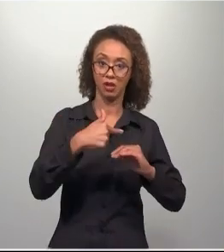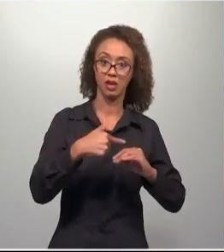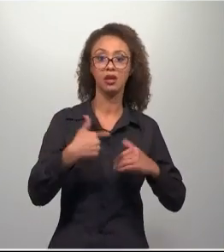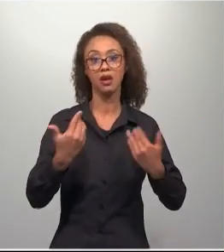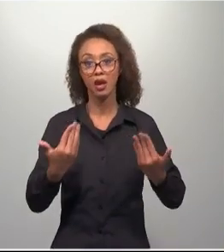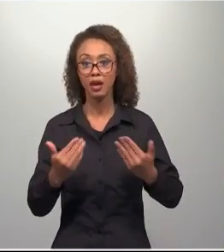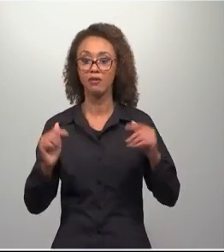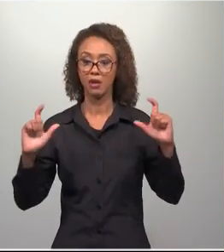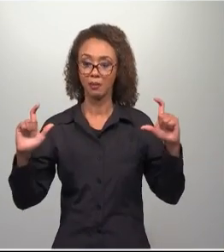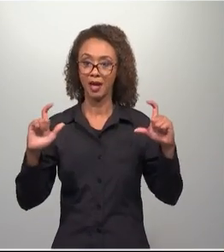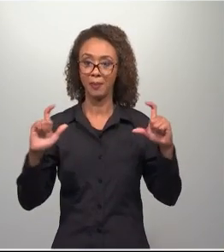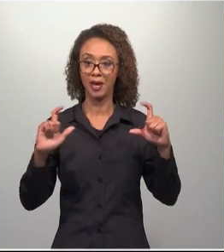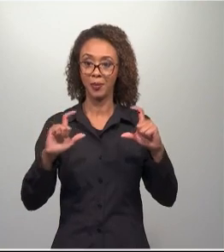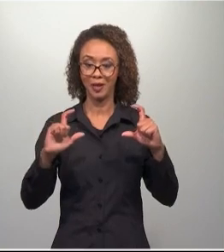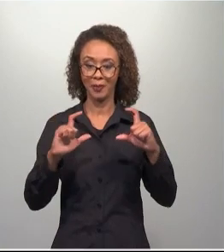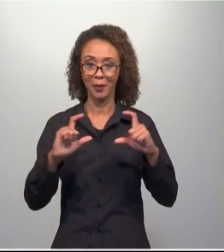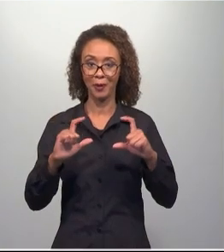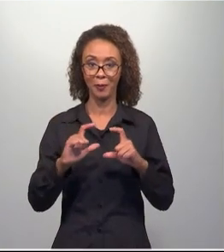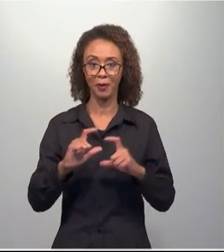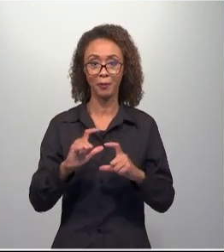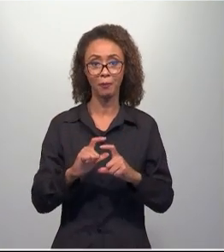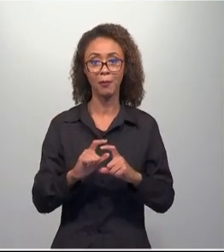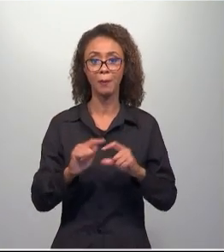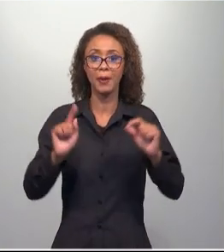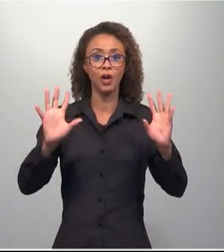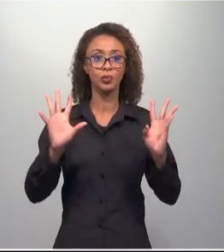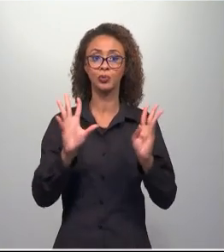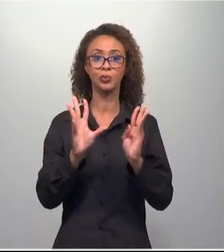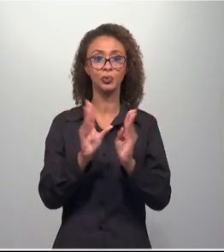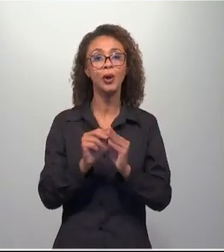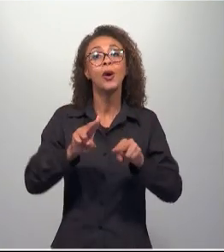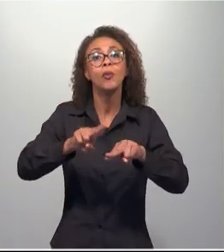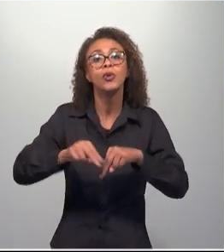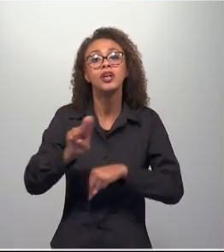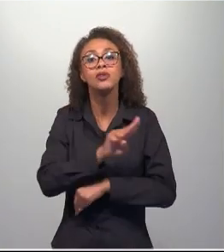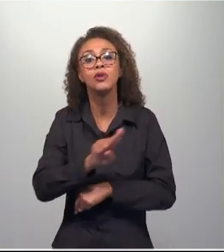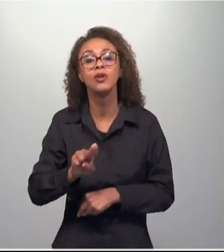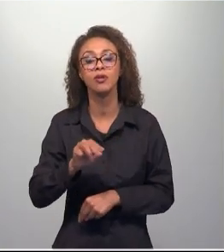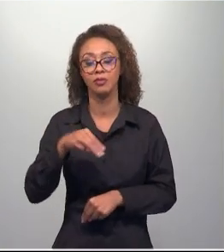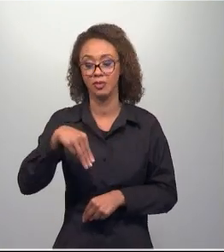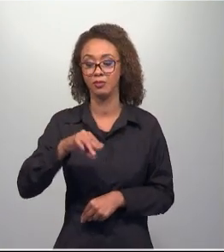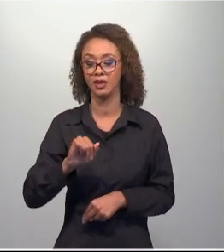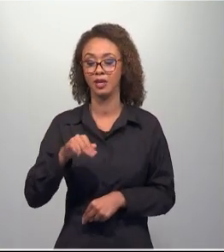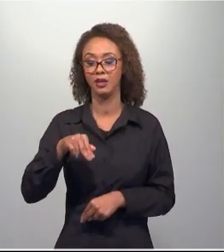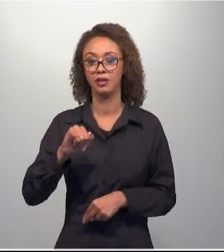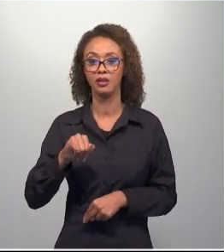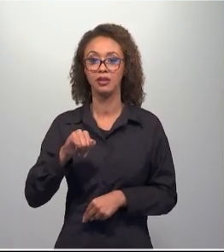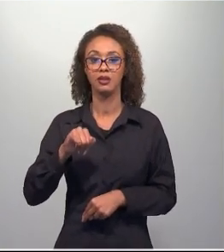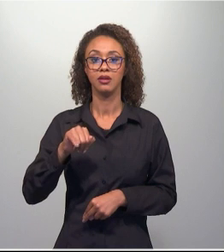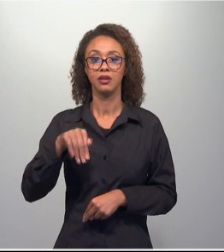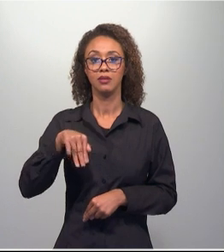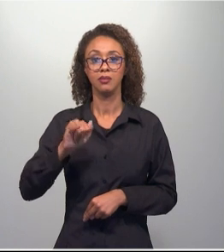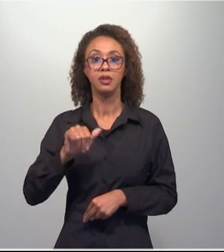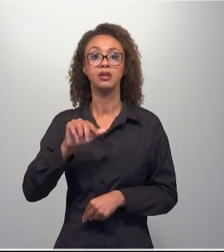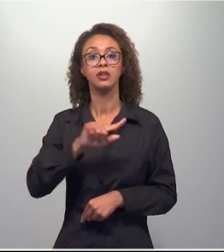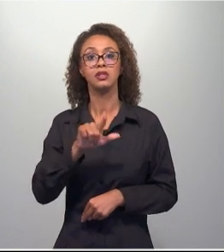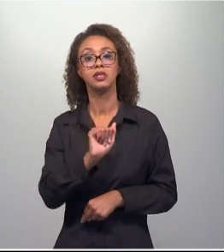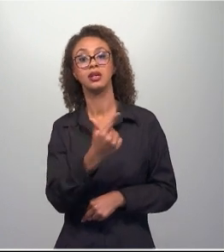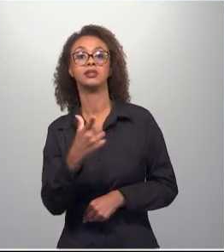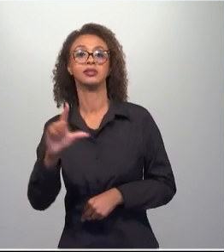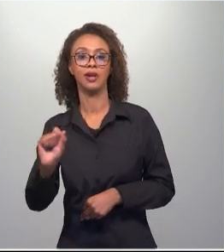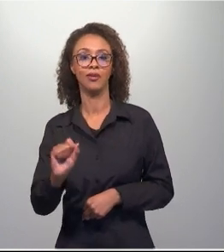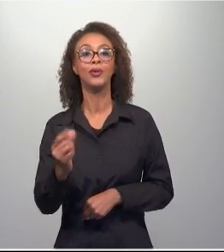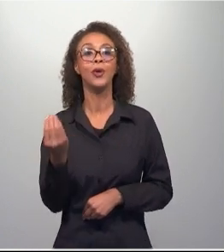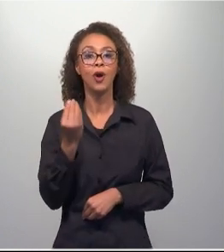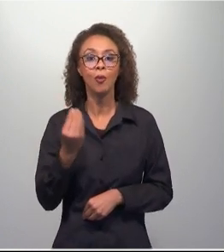ter uma simplificação uma minimização dessa função algébrica com a e b ou c esta